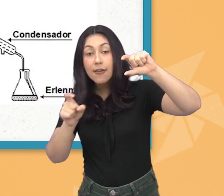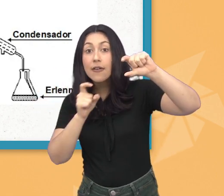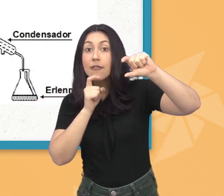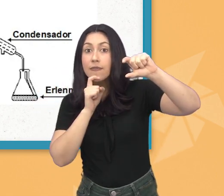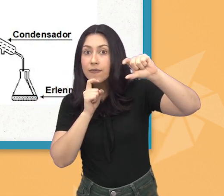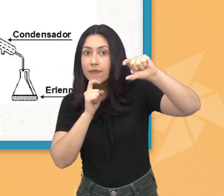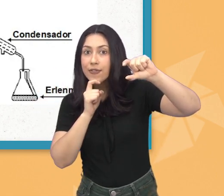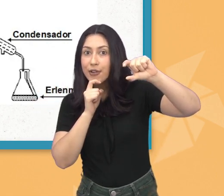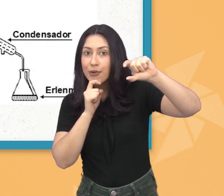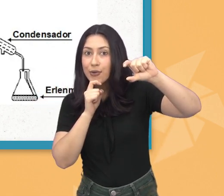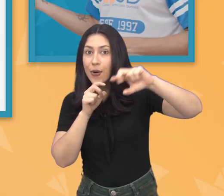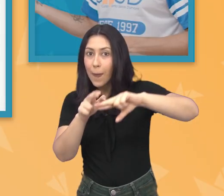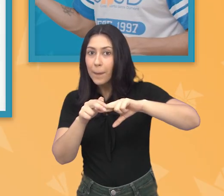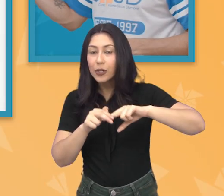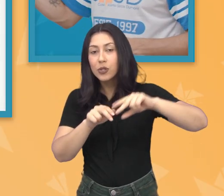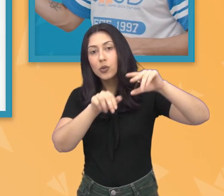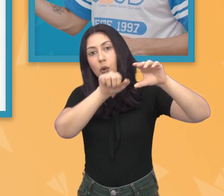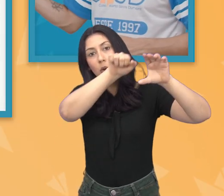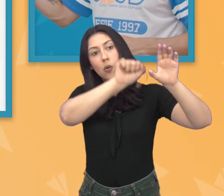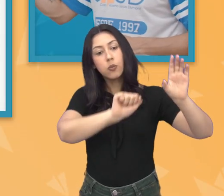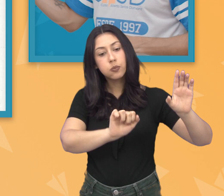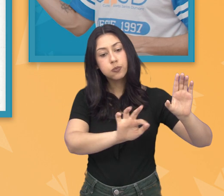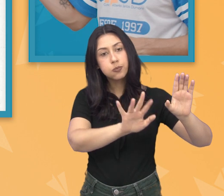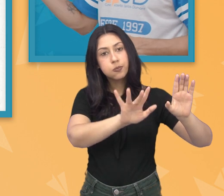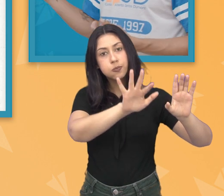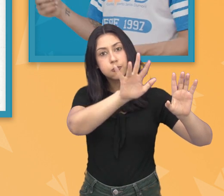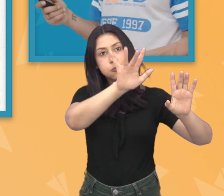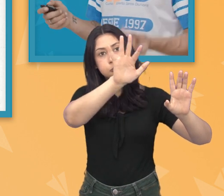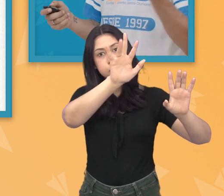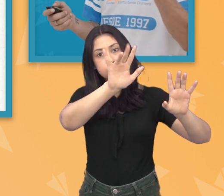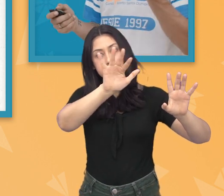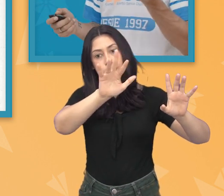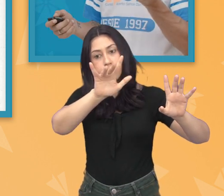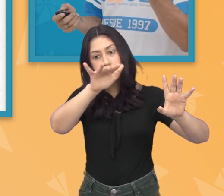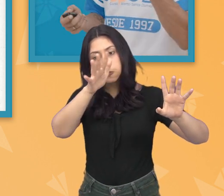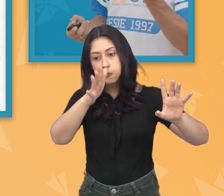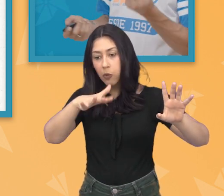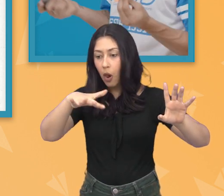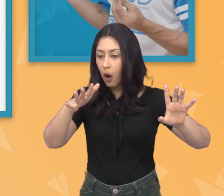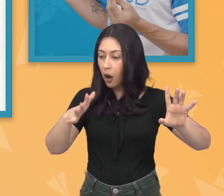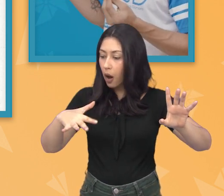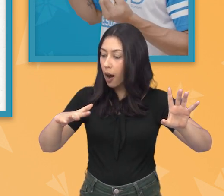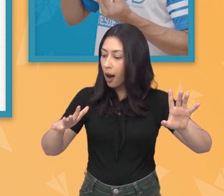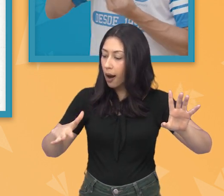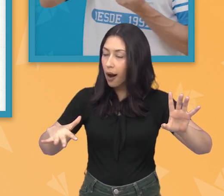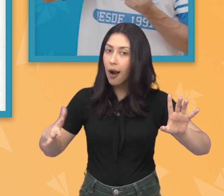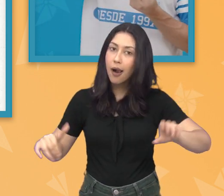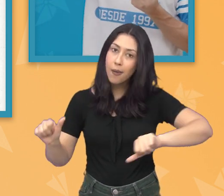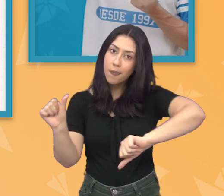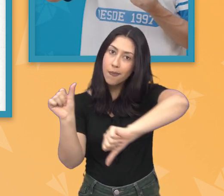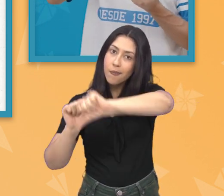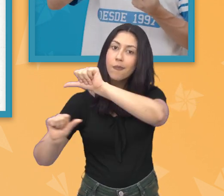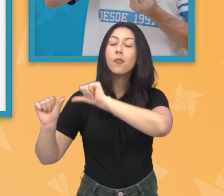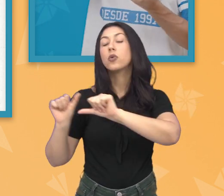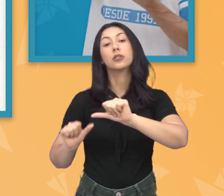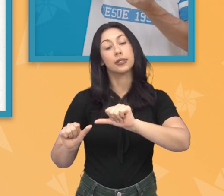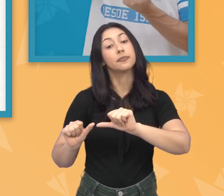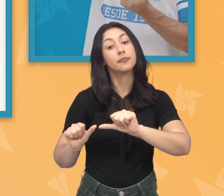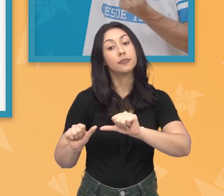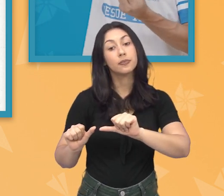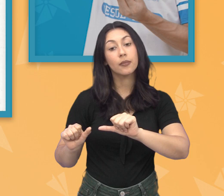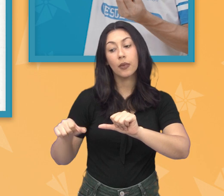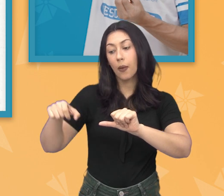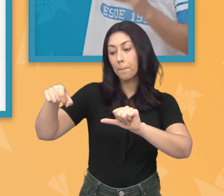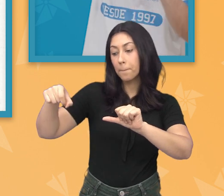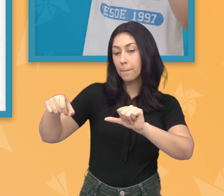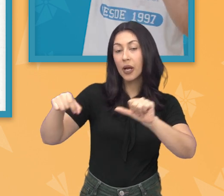estado líquido novamente. A gente pode ver aqui nesse balão de destilação, a gente aquece ele em laboratório. O álcool ali, por exemplo, vai